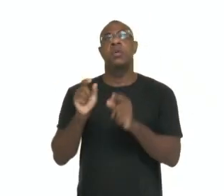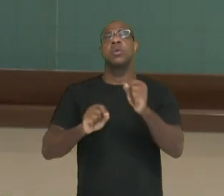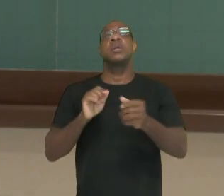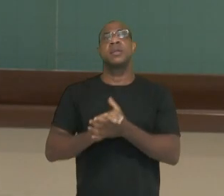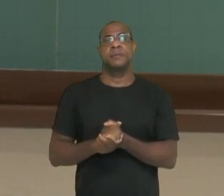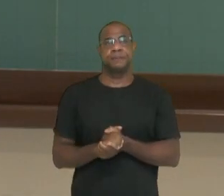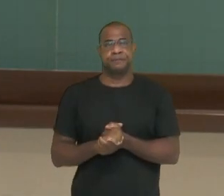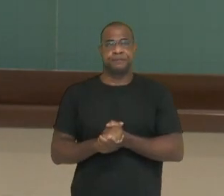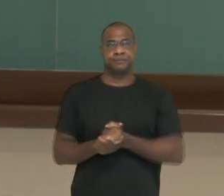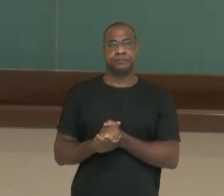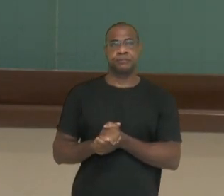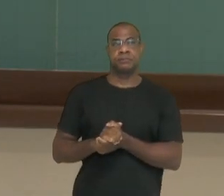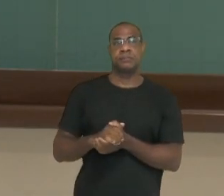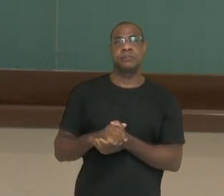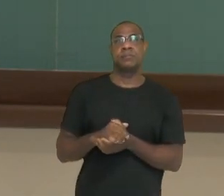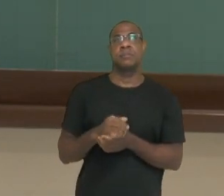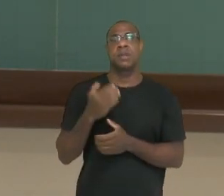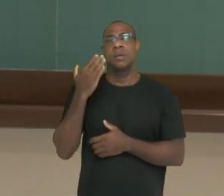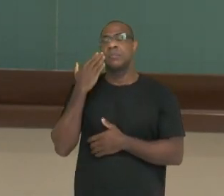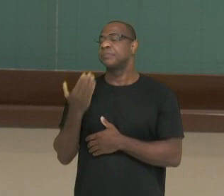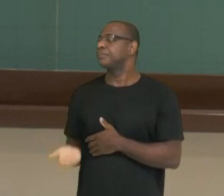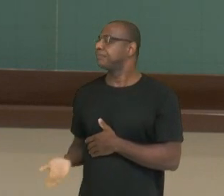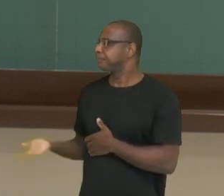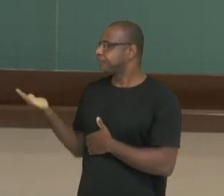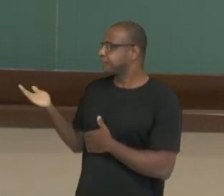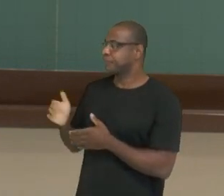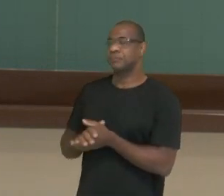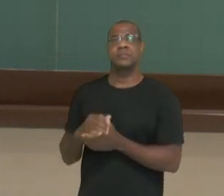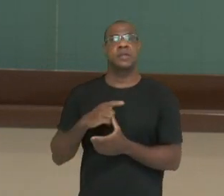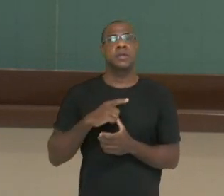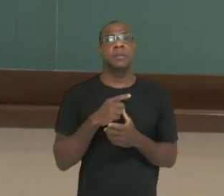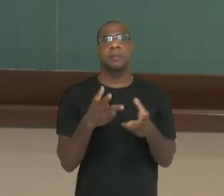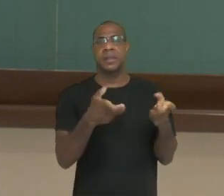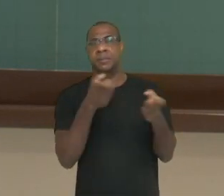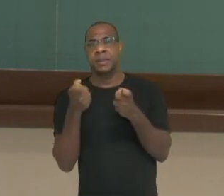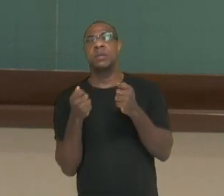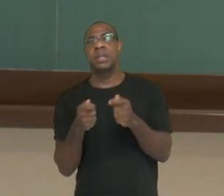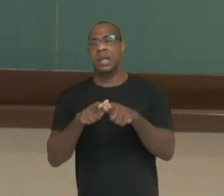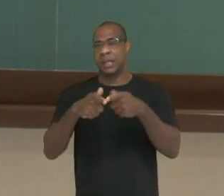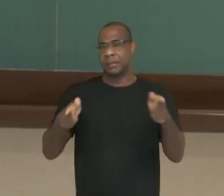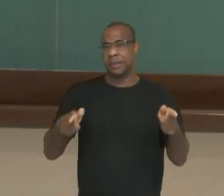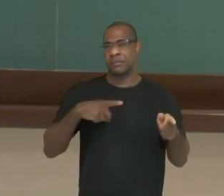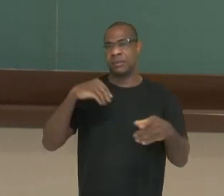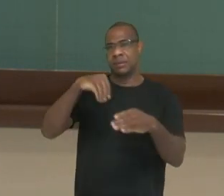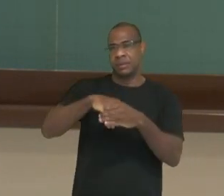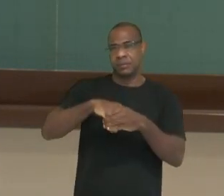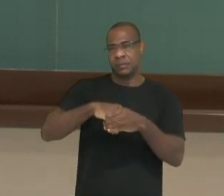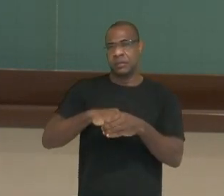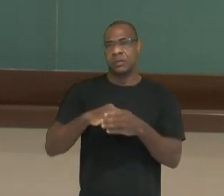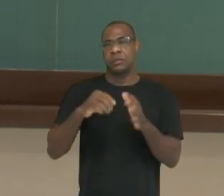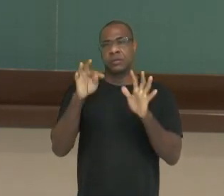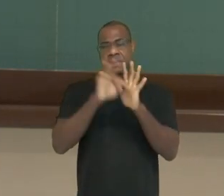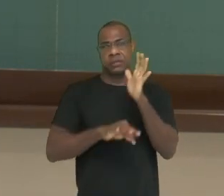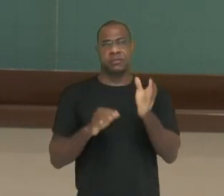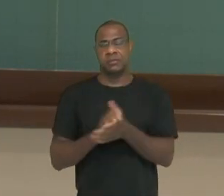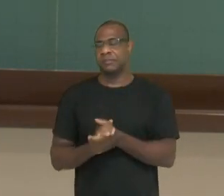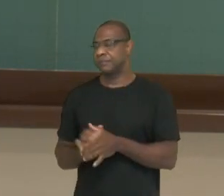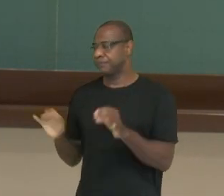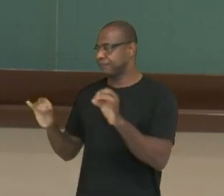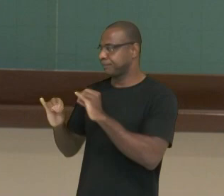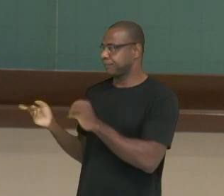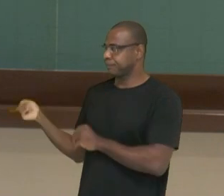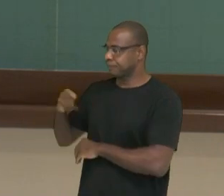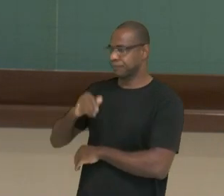no texto, marcadas por conjunções, advérbios. Olá, Val! Vamos analisar um